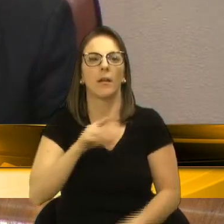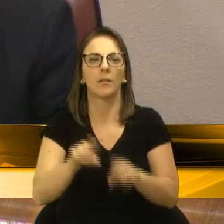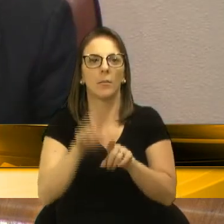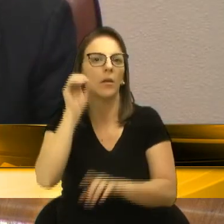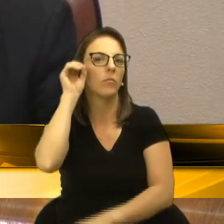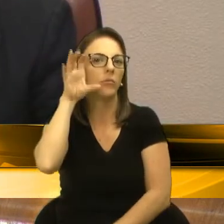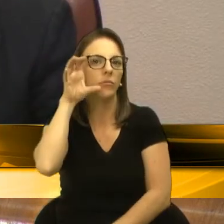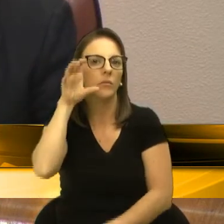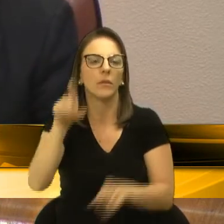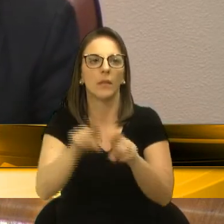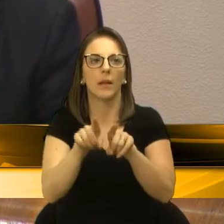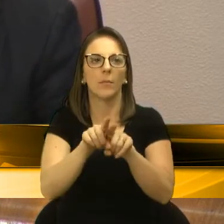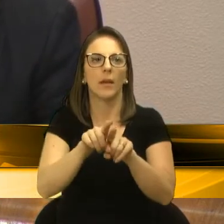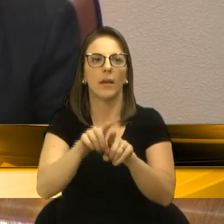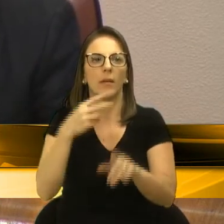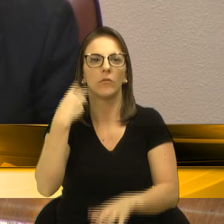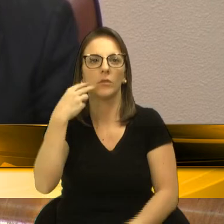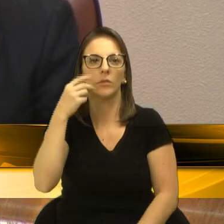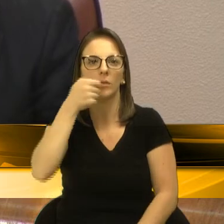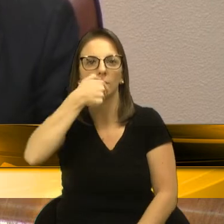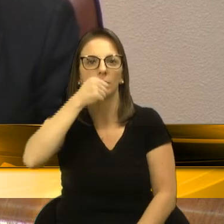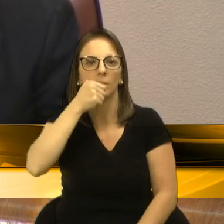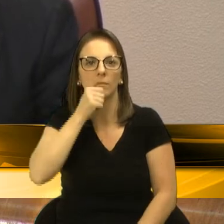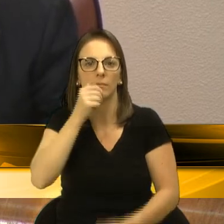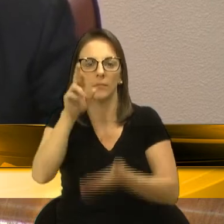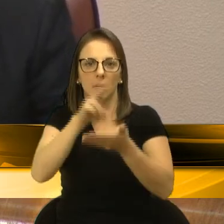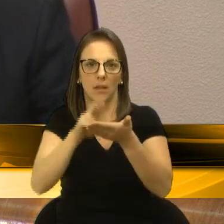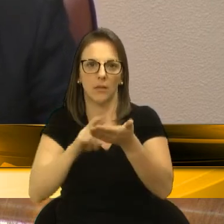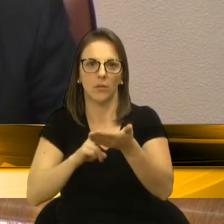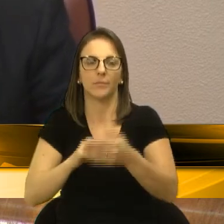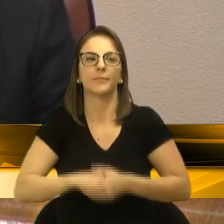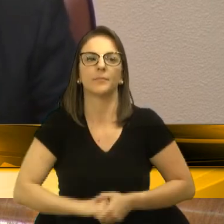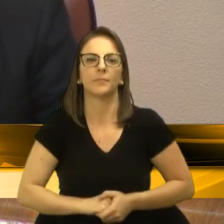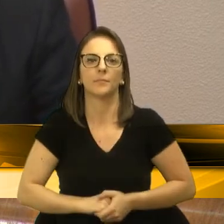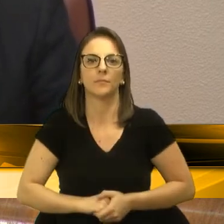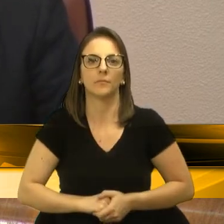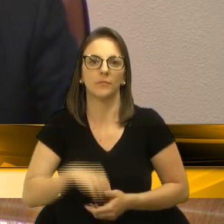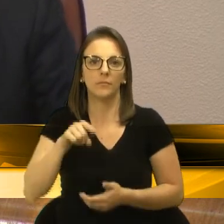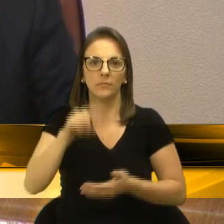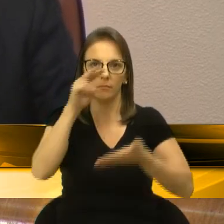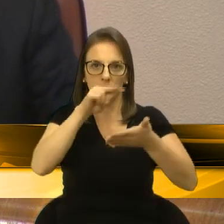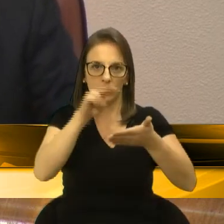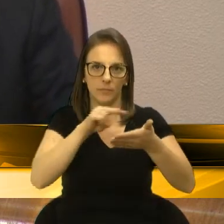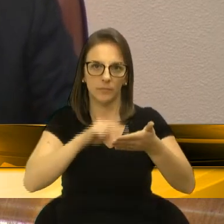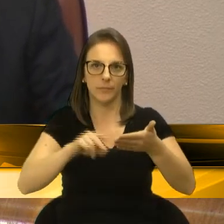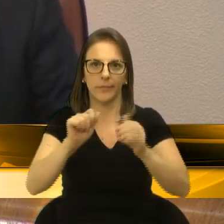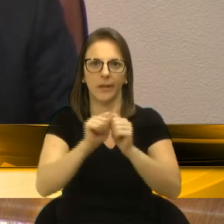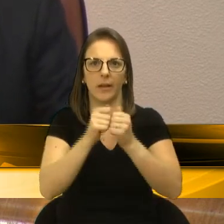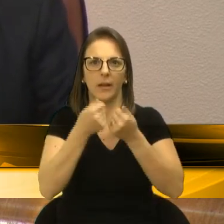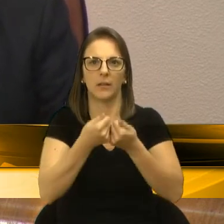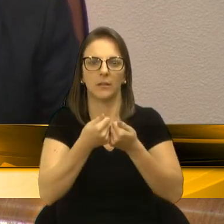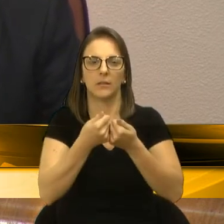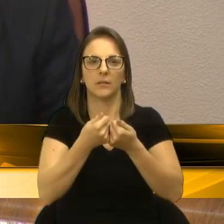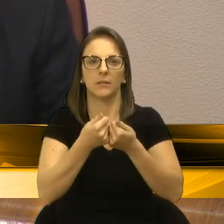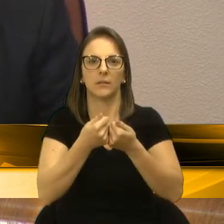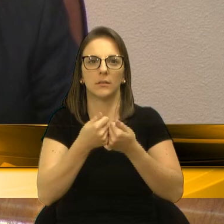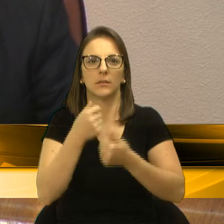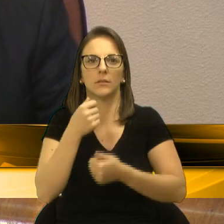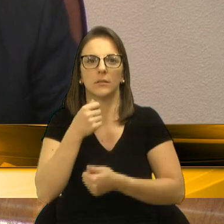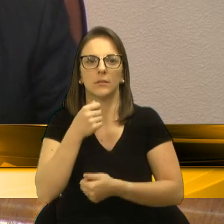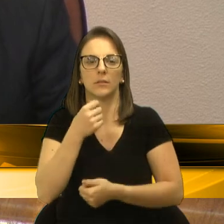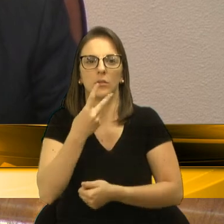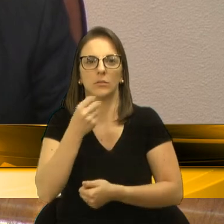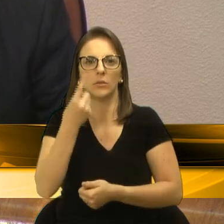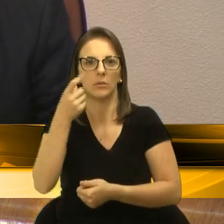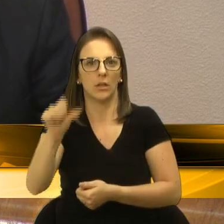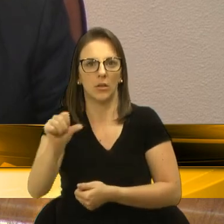Vereadora Paula Iores, relatora. Essa é a leitura da ata número 01/2019, presidente, que instaura a